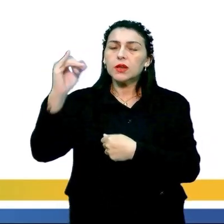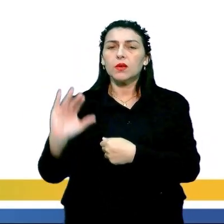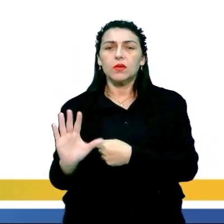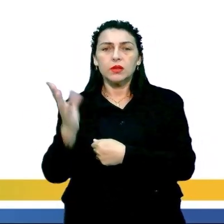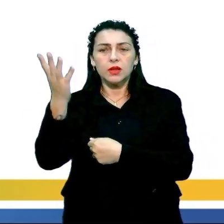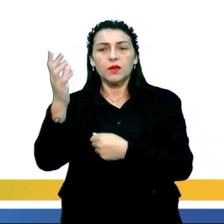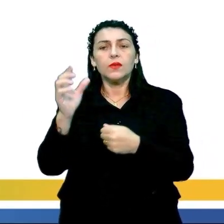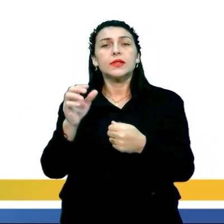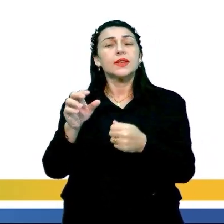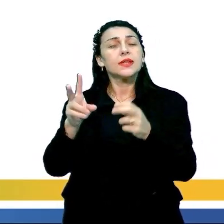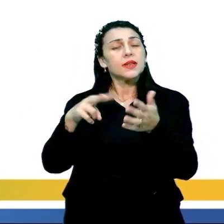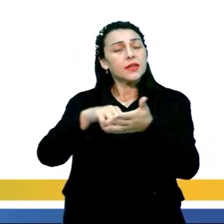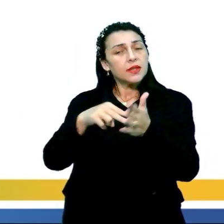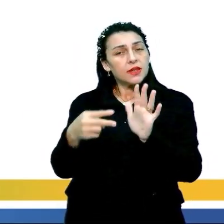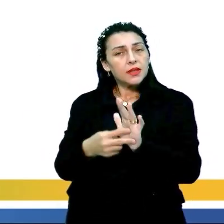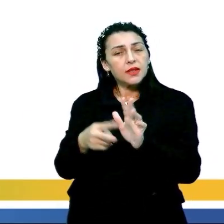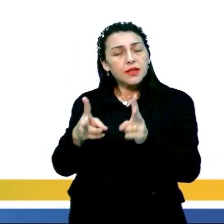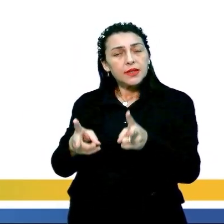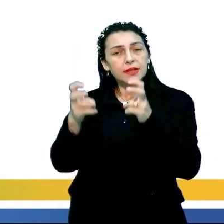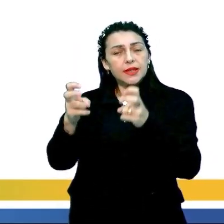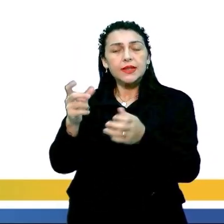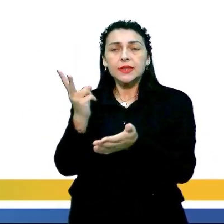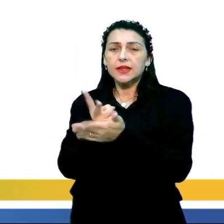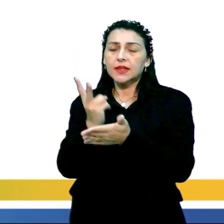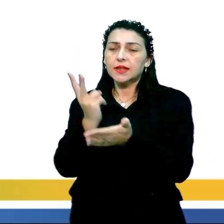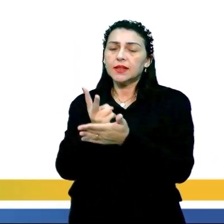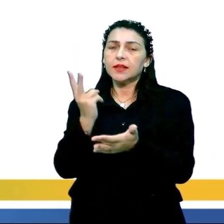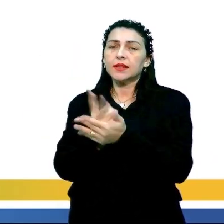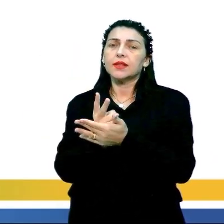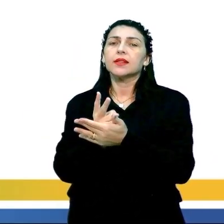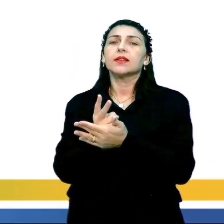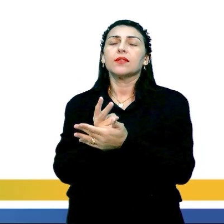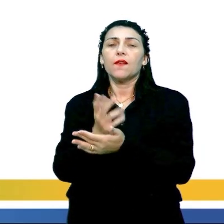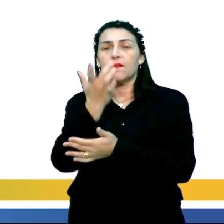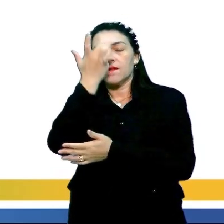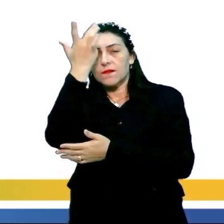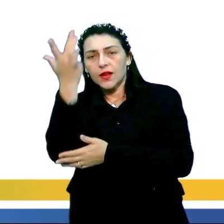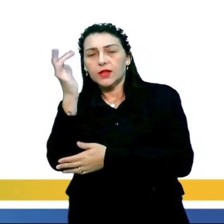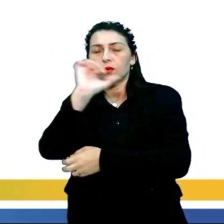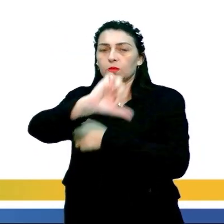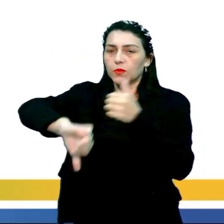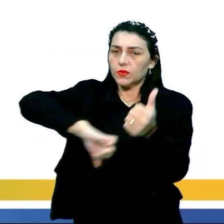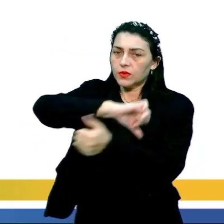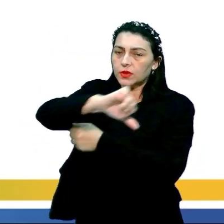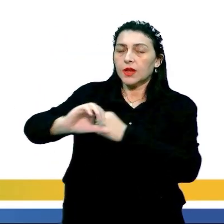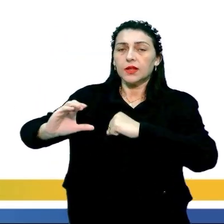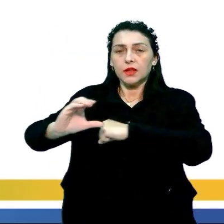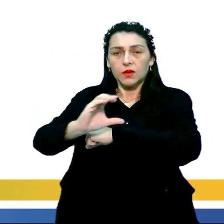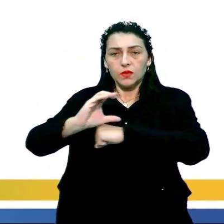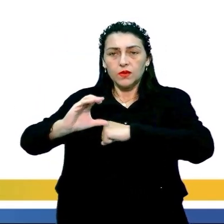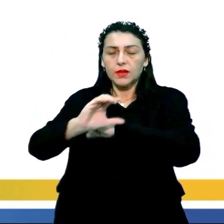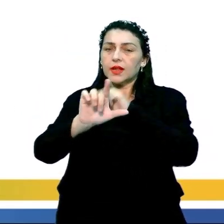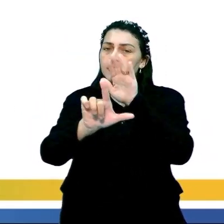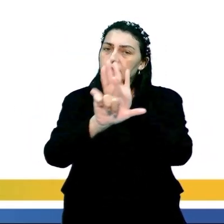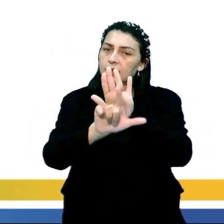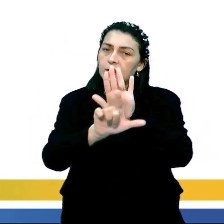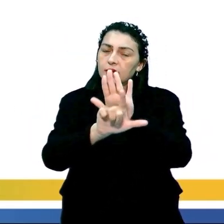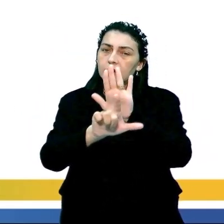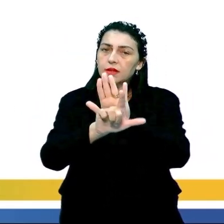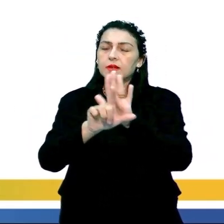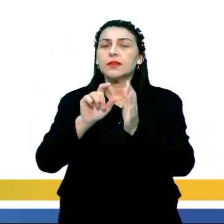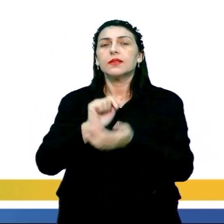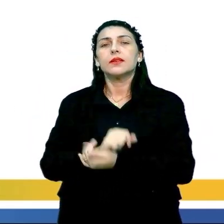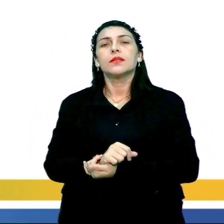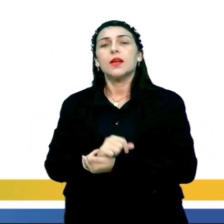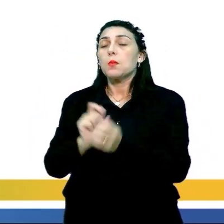Você verifica que acontece diretamente, né, muito facilmente, mudanças na Constituição, nas leis.